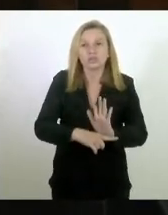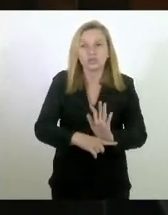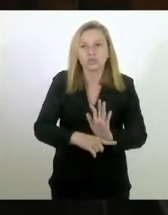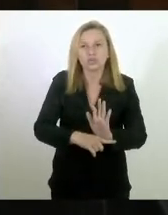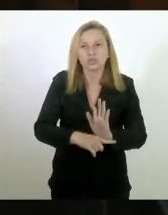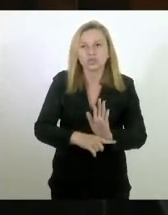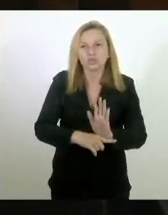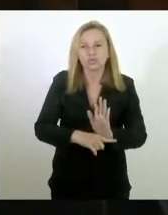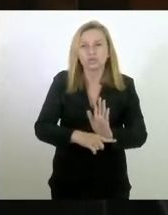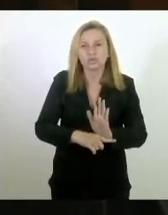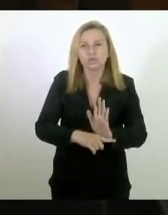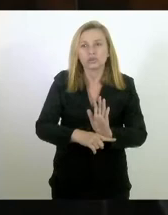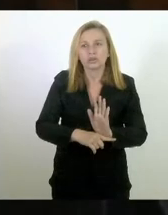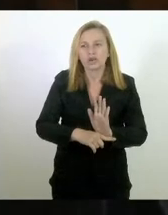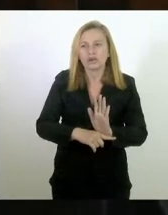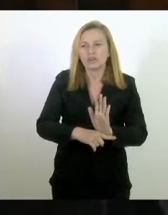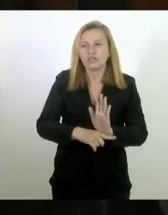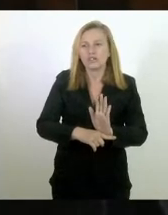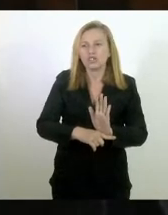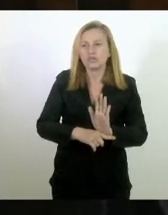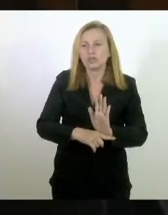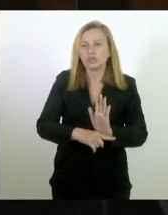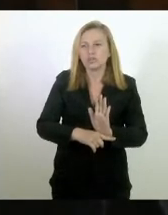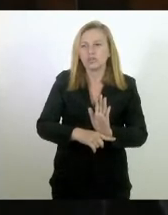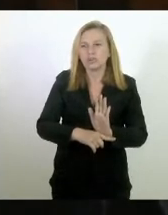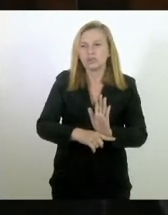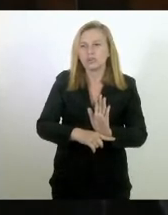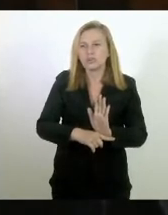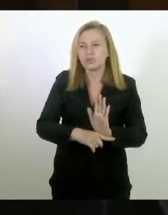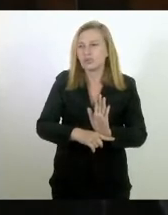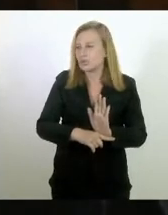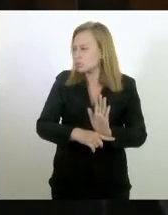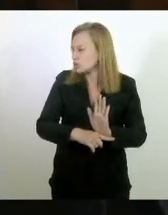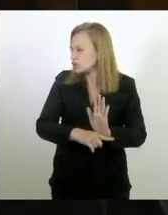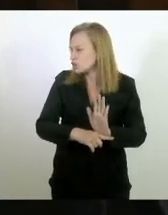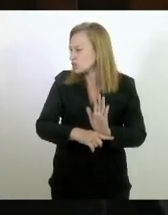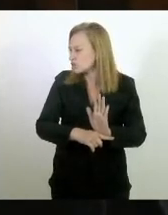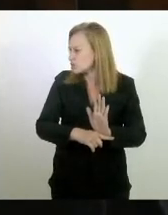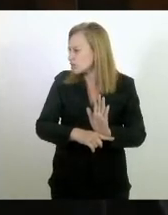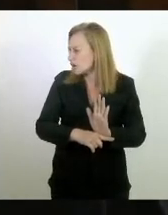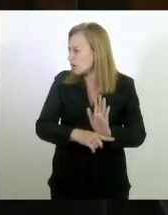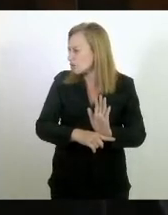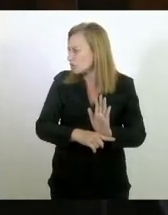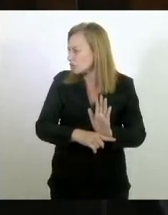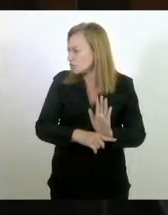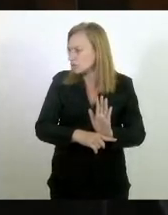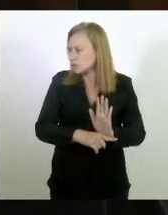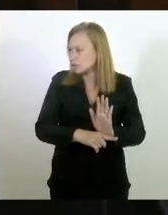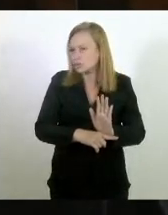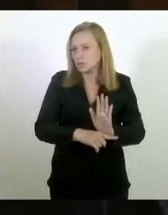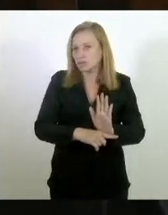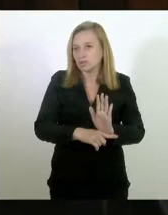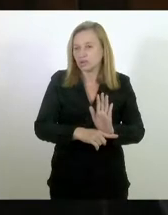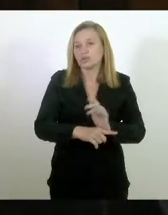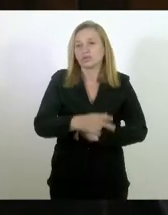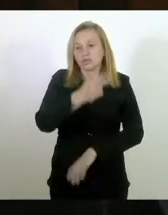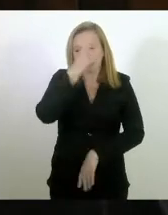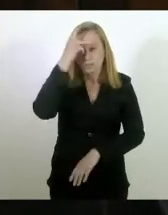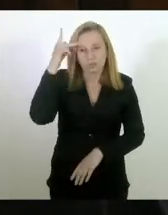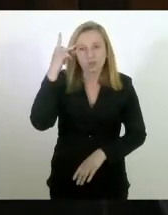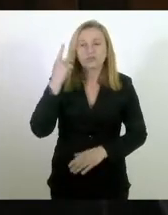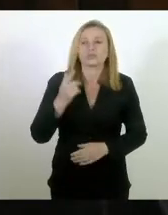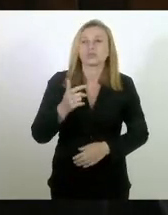À Vítima será VTI e revoga o decreto 47